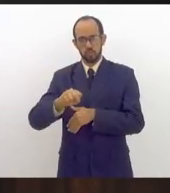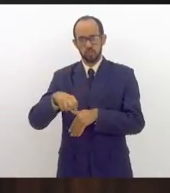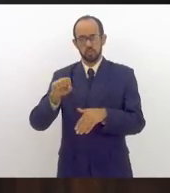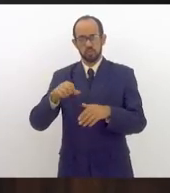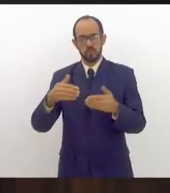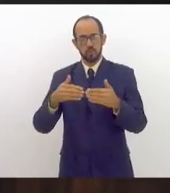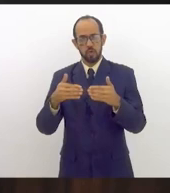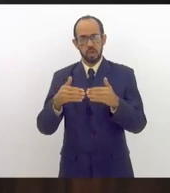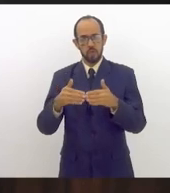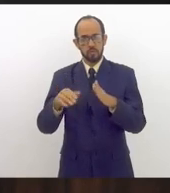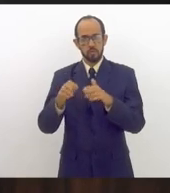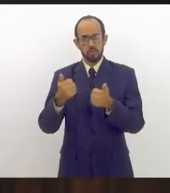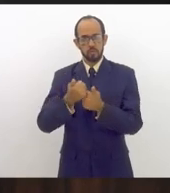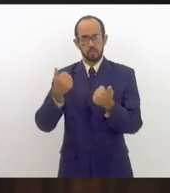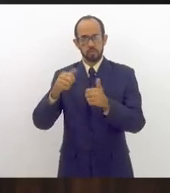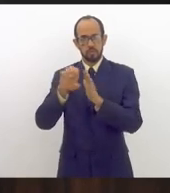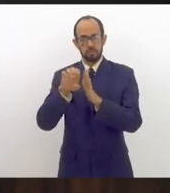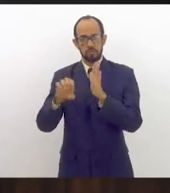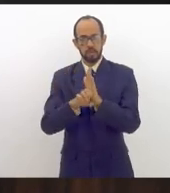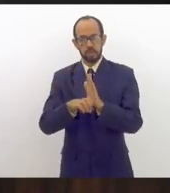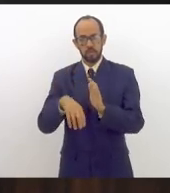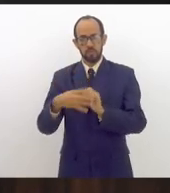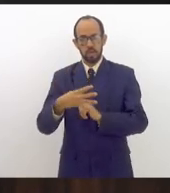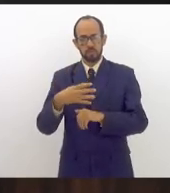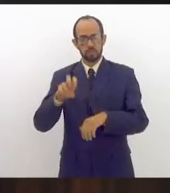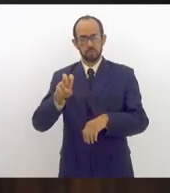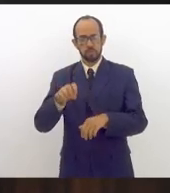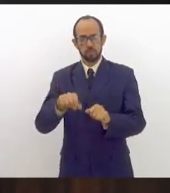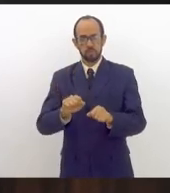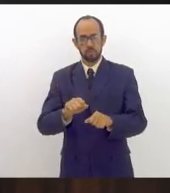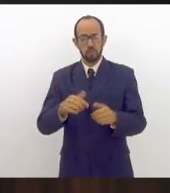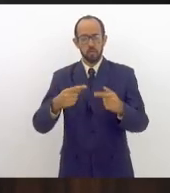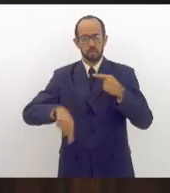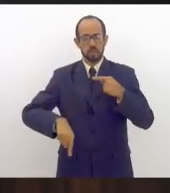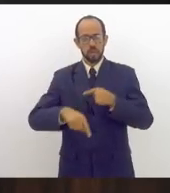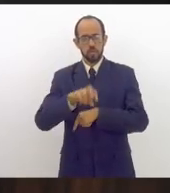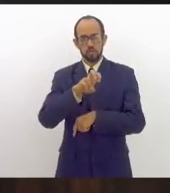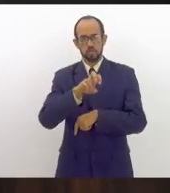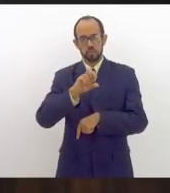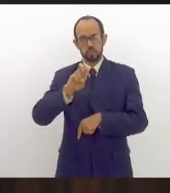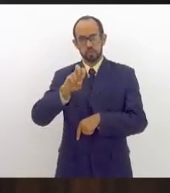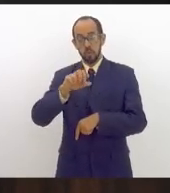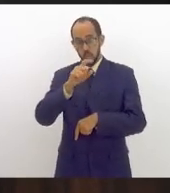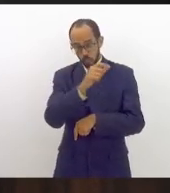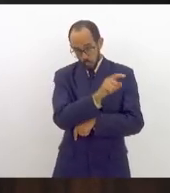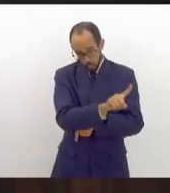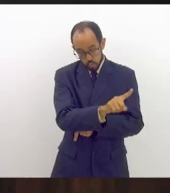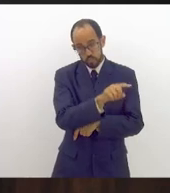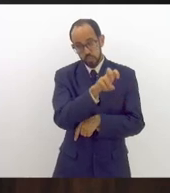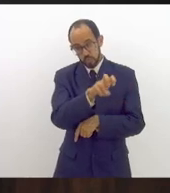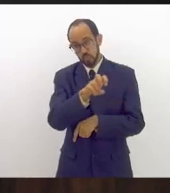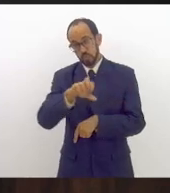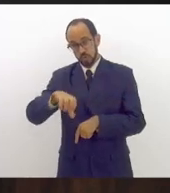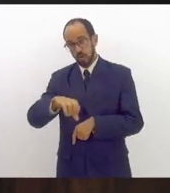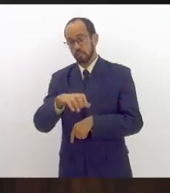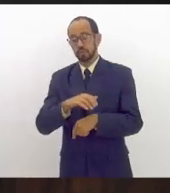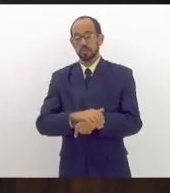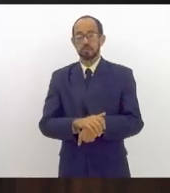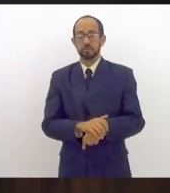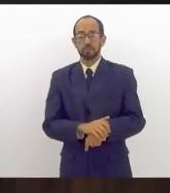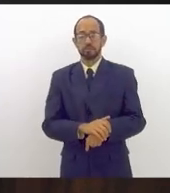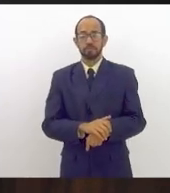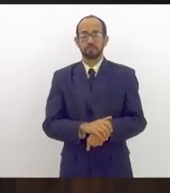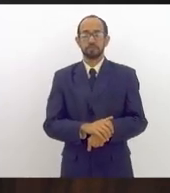às emendas 4 e 5. Contrário às emendas 1, 5 e 9. Concluído por substitutivo. De Educação, favorável às emendas 1,